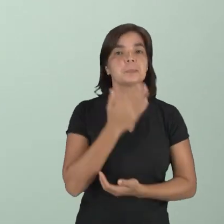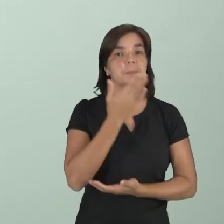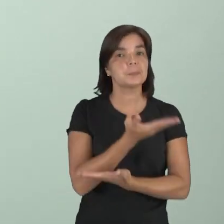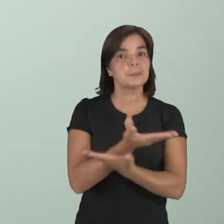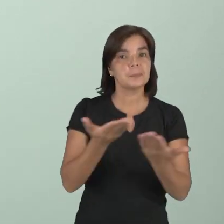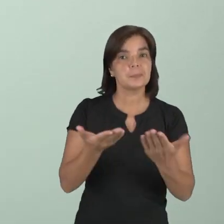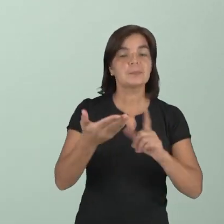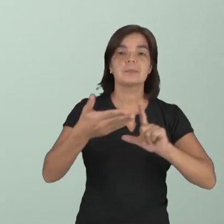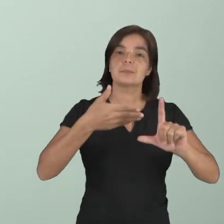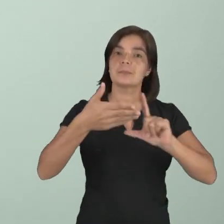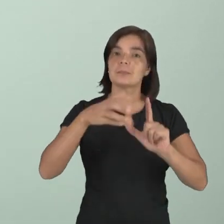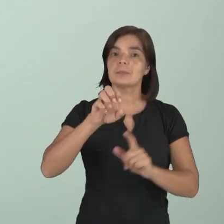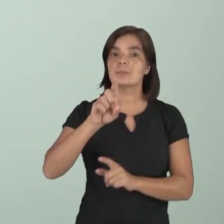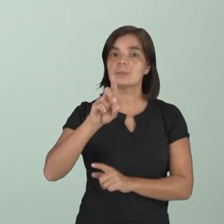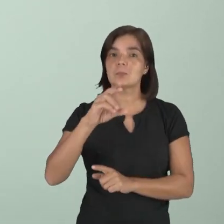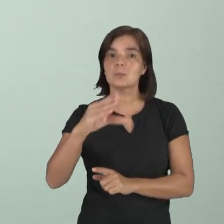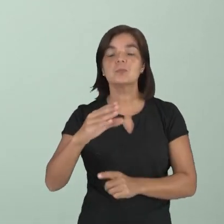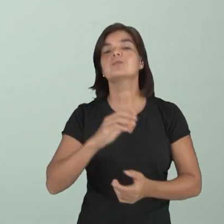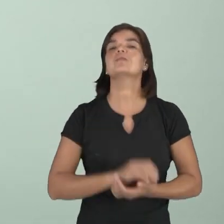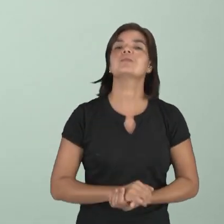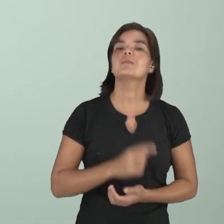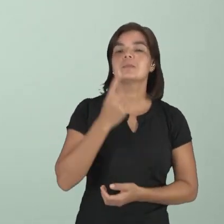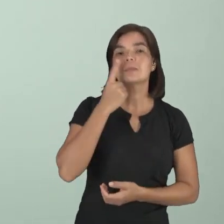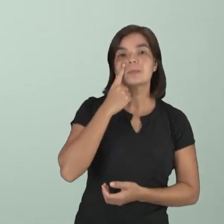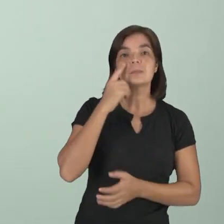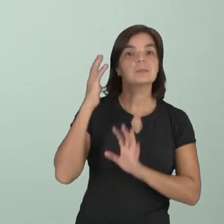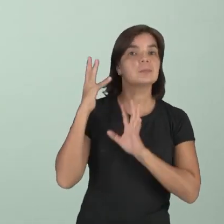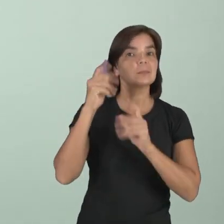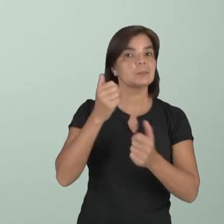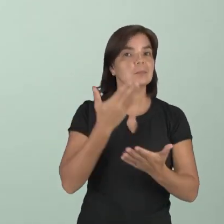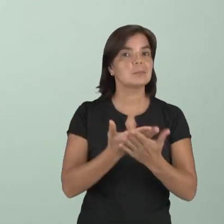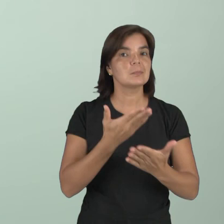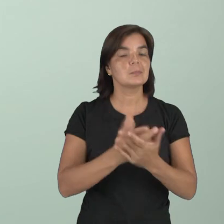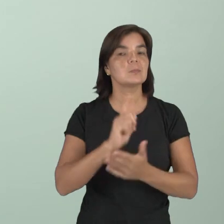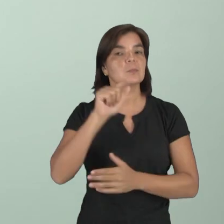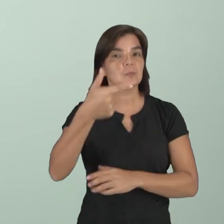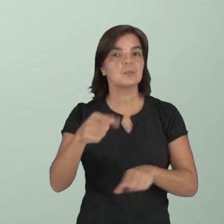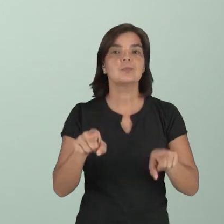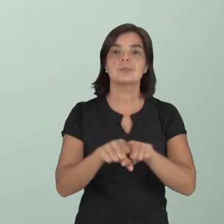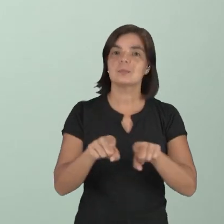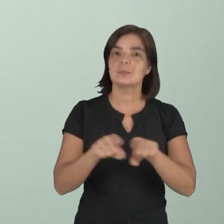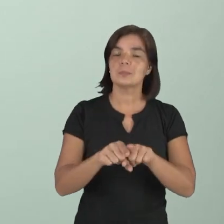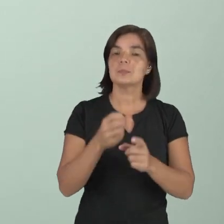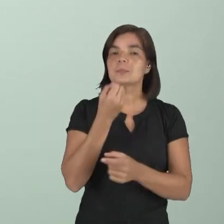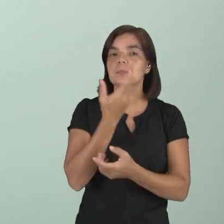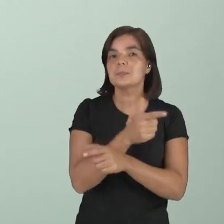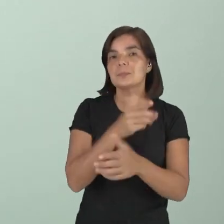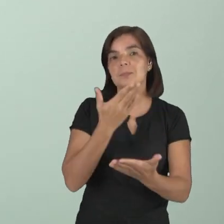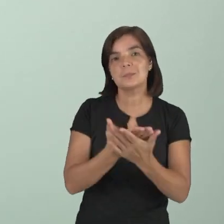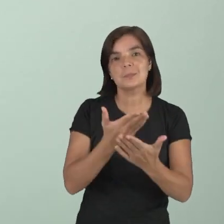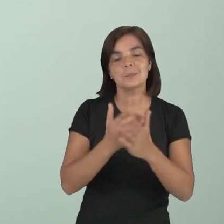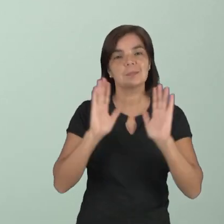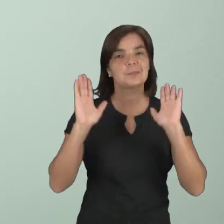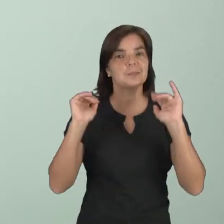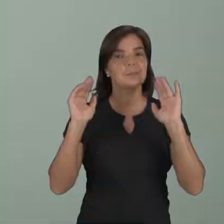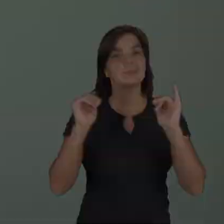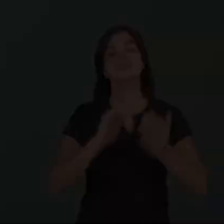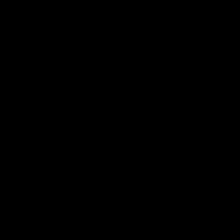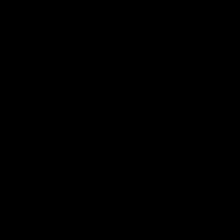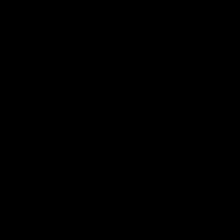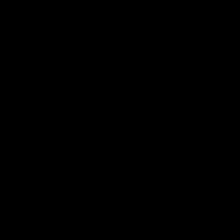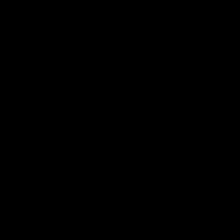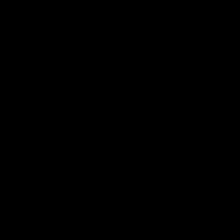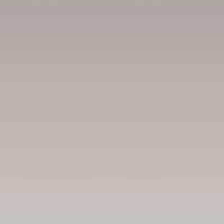pedindo que vocês acessem a plataforma Eduque para rever essa aula e ver outras mais. Bons estudos e até a próxima!